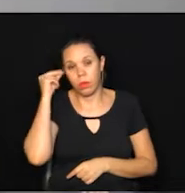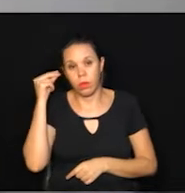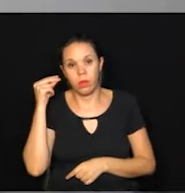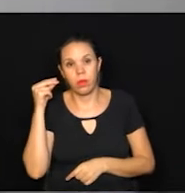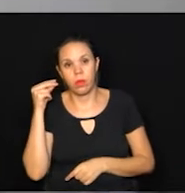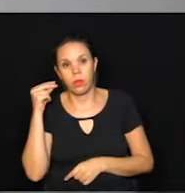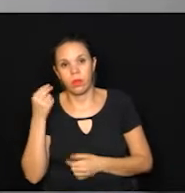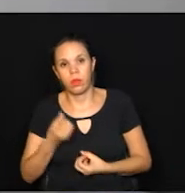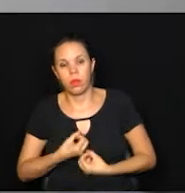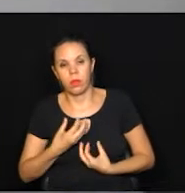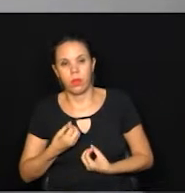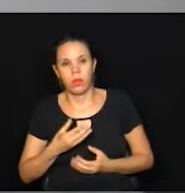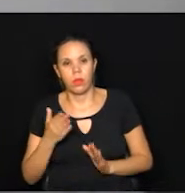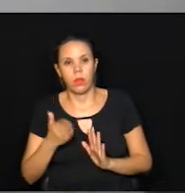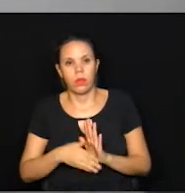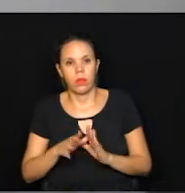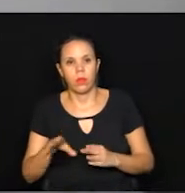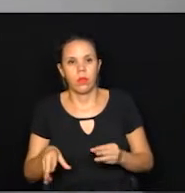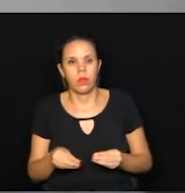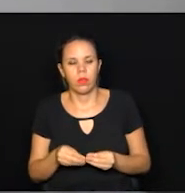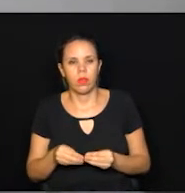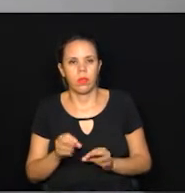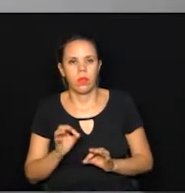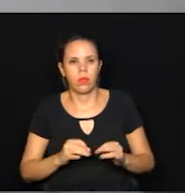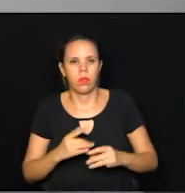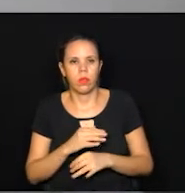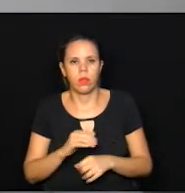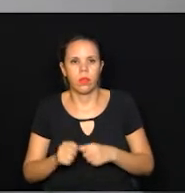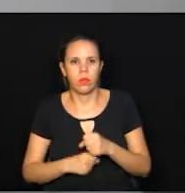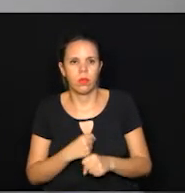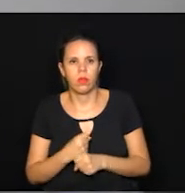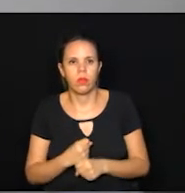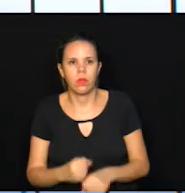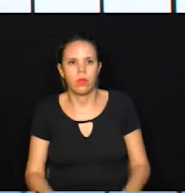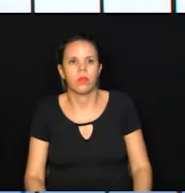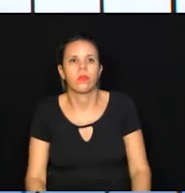esses dados possam constar do plano plurianual.